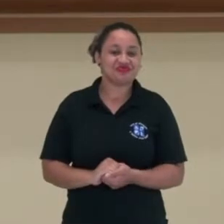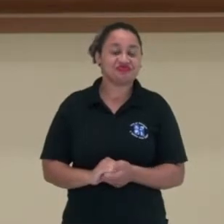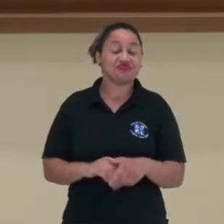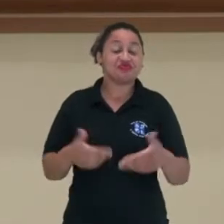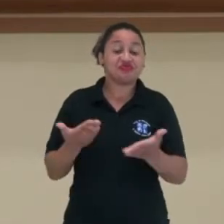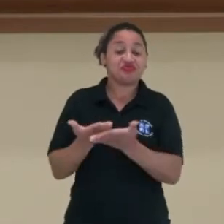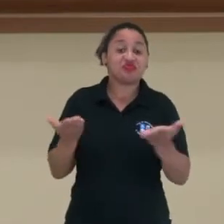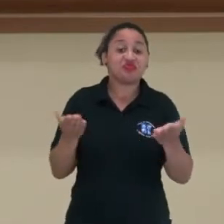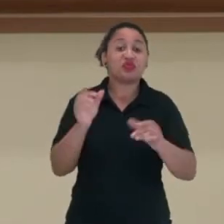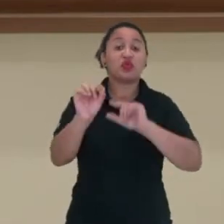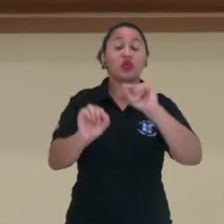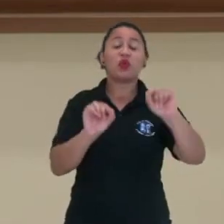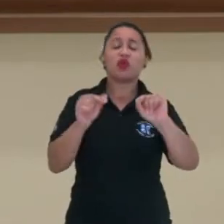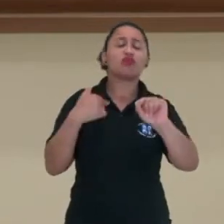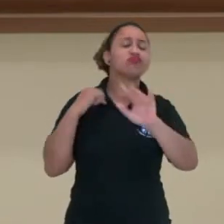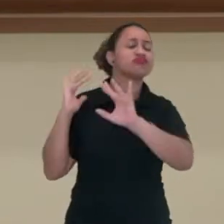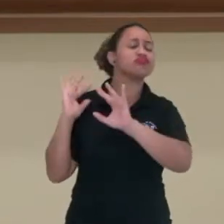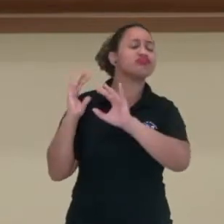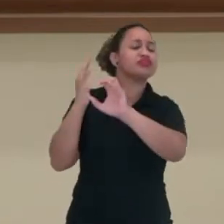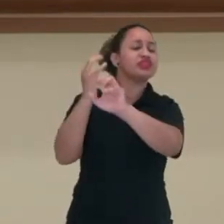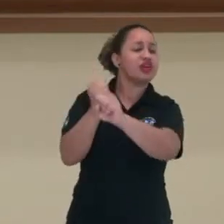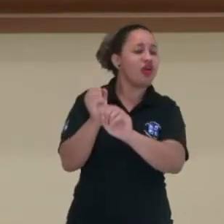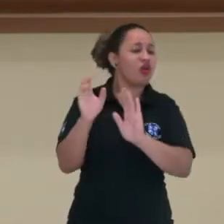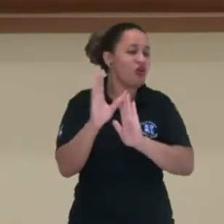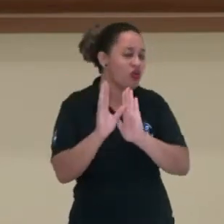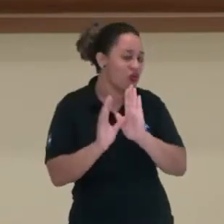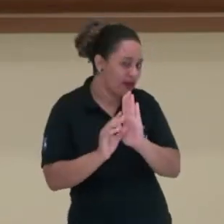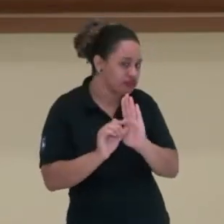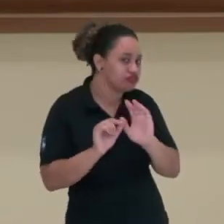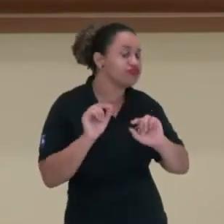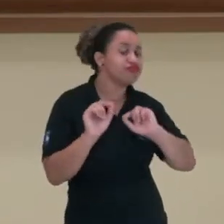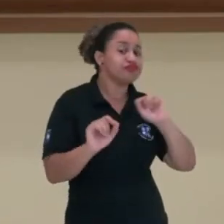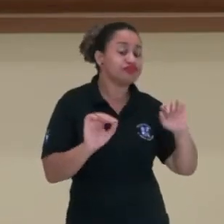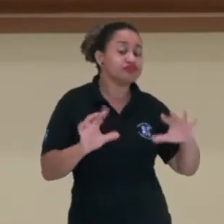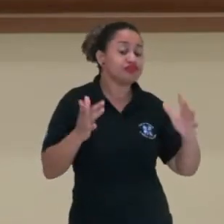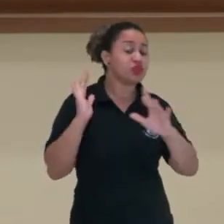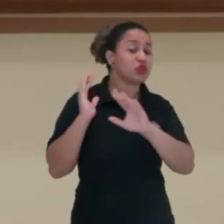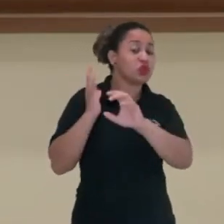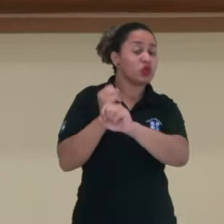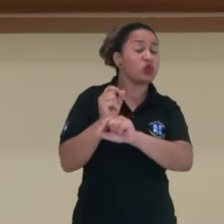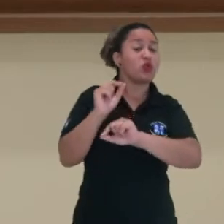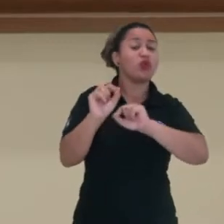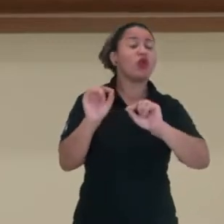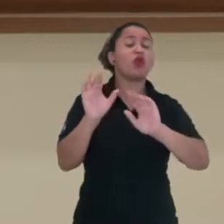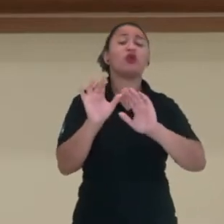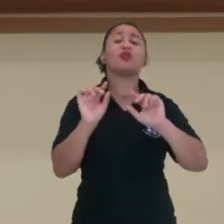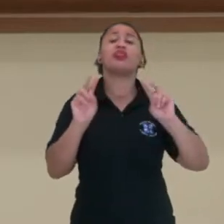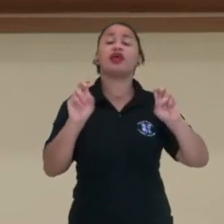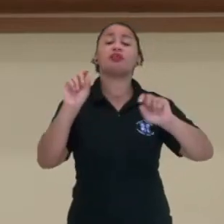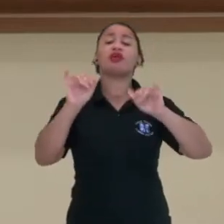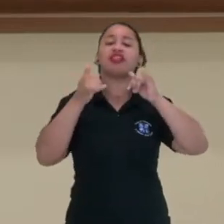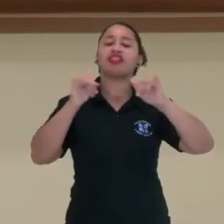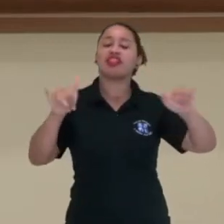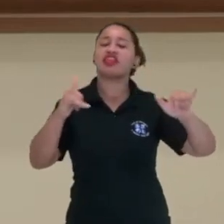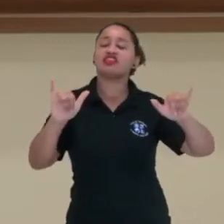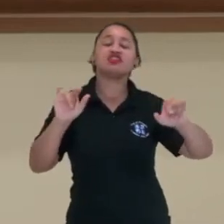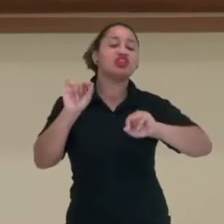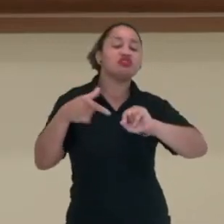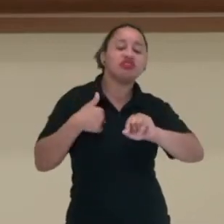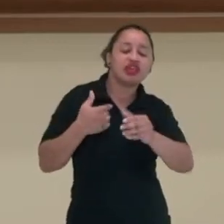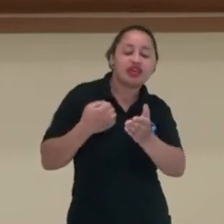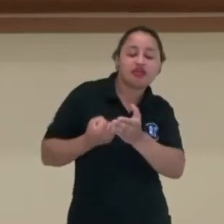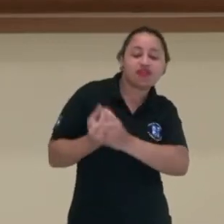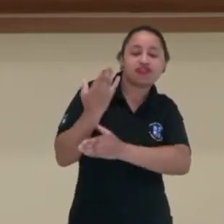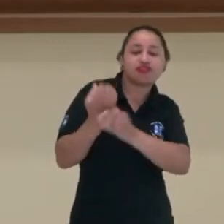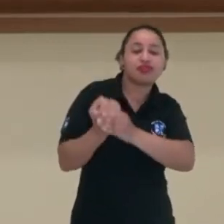Nessa aula nós vamos fazer uma retomada de conteúdos. O conteúdo lá sobre energia, fontes de energia, tá? Então